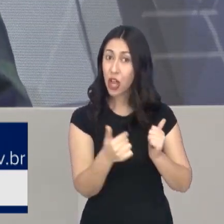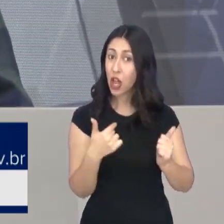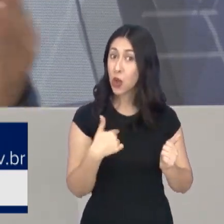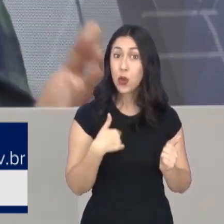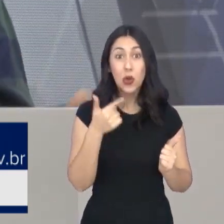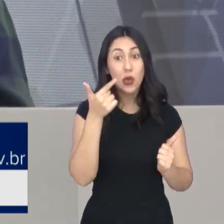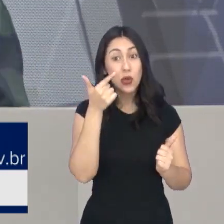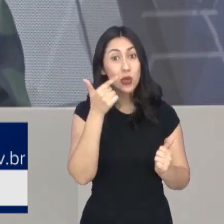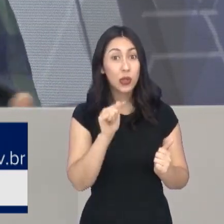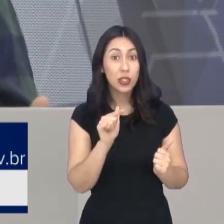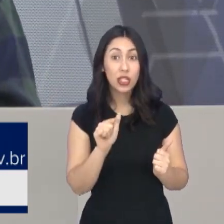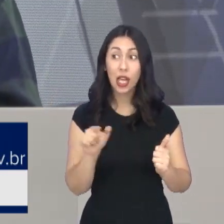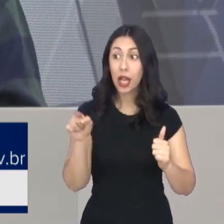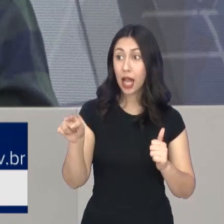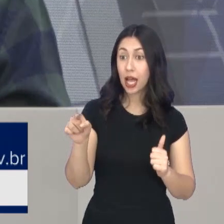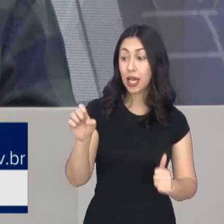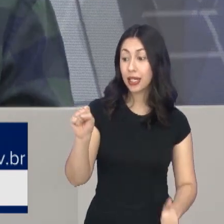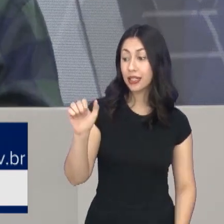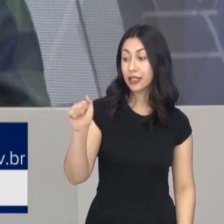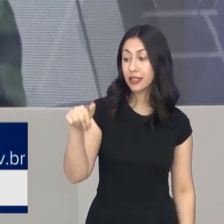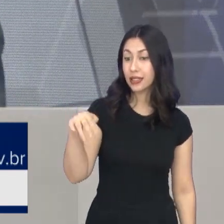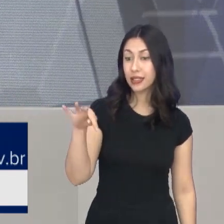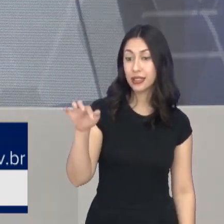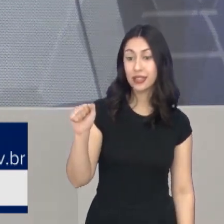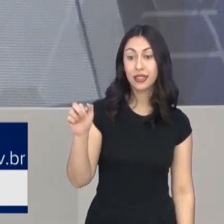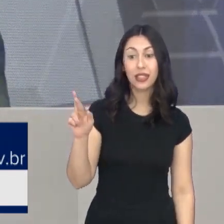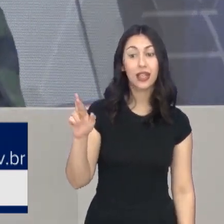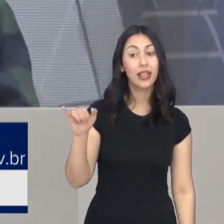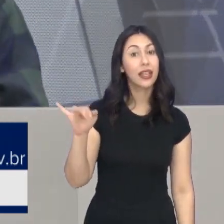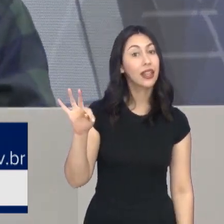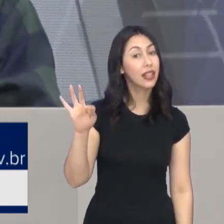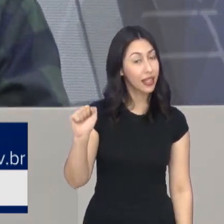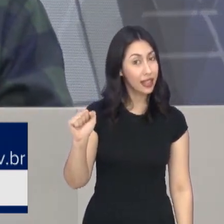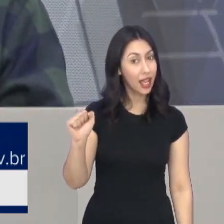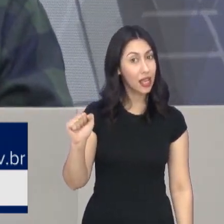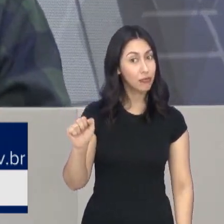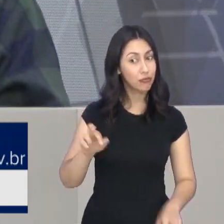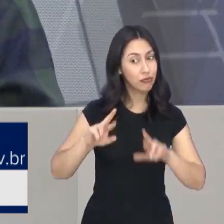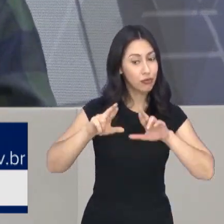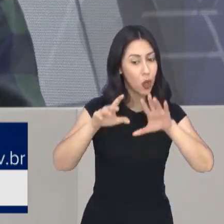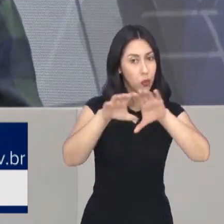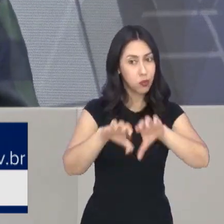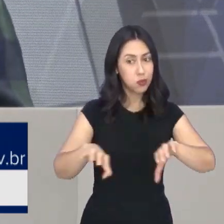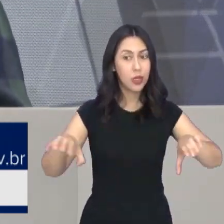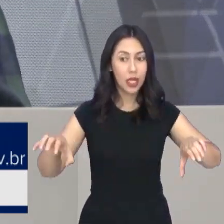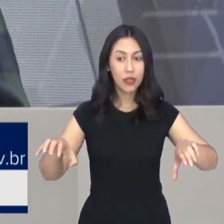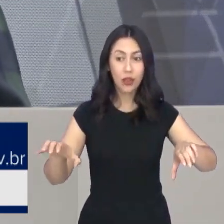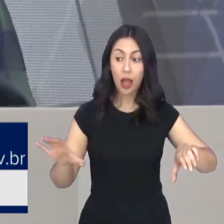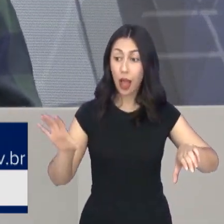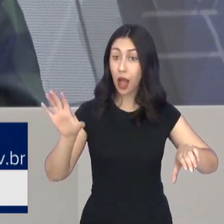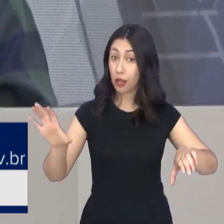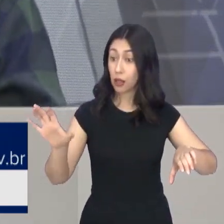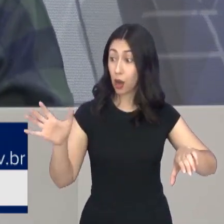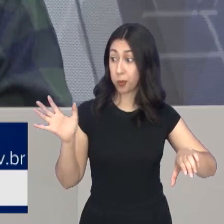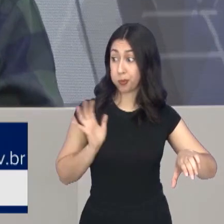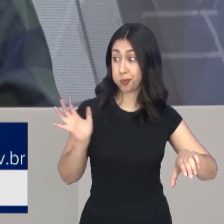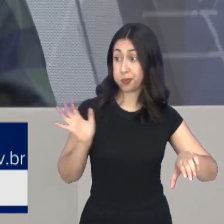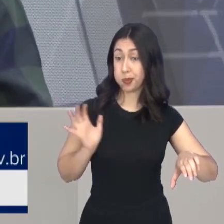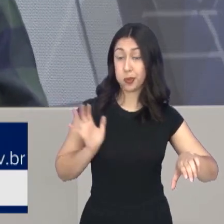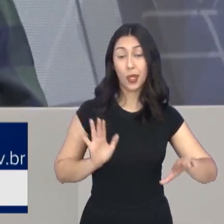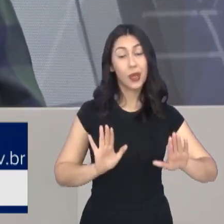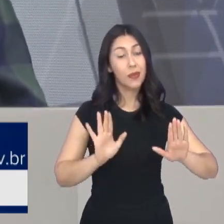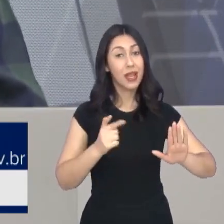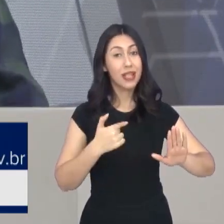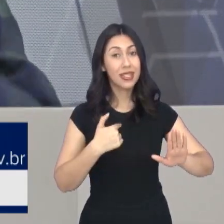ser sócio do Santa Rita, que antes era separado, associação com o Santa Rita. Santa Rita era para os ricos, mas eu,